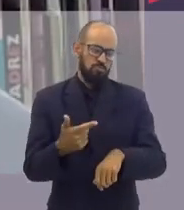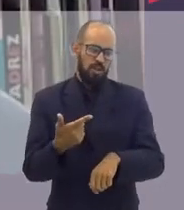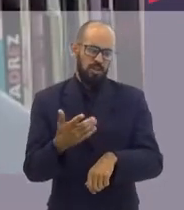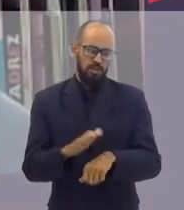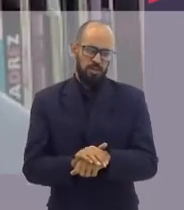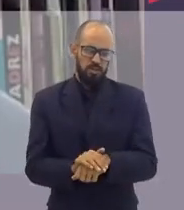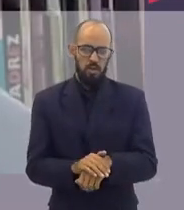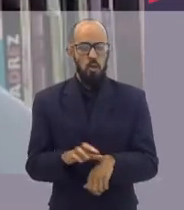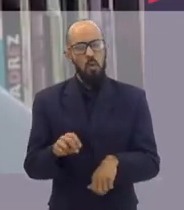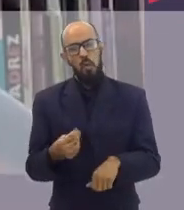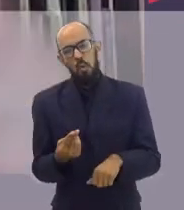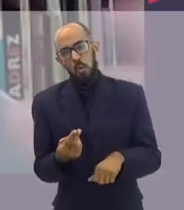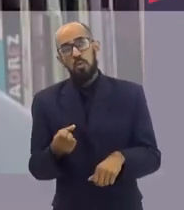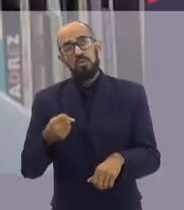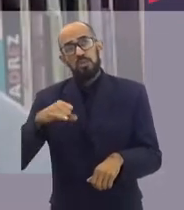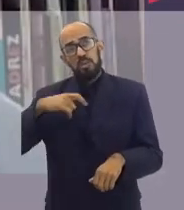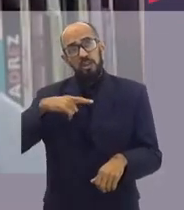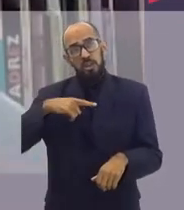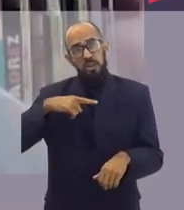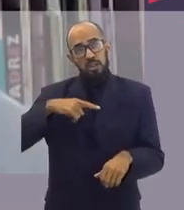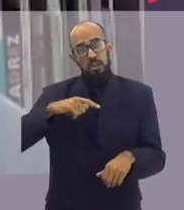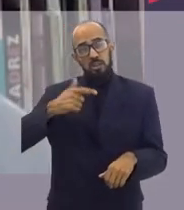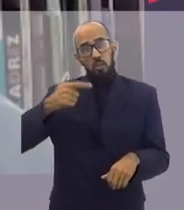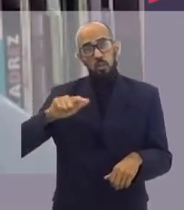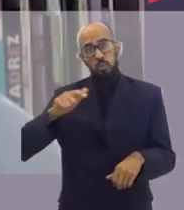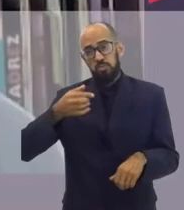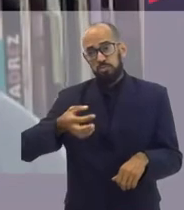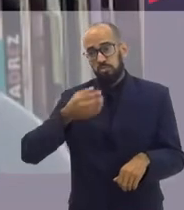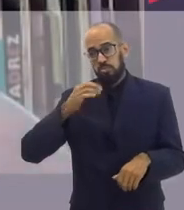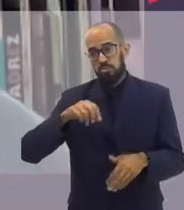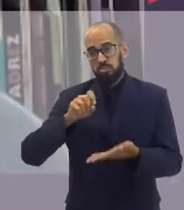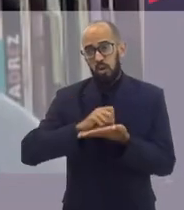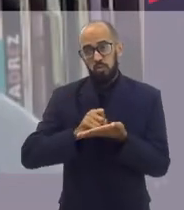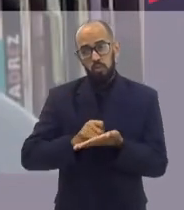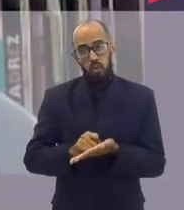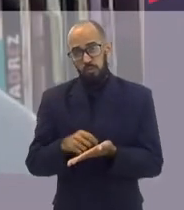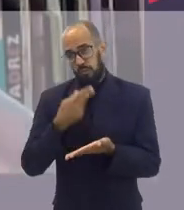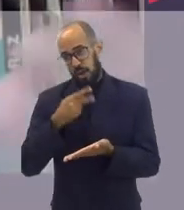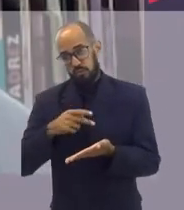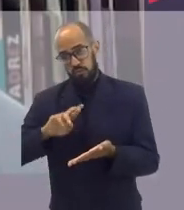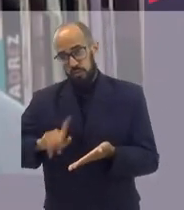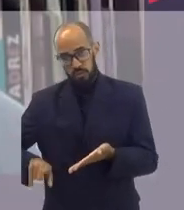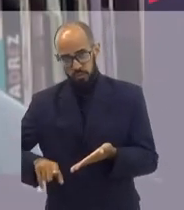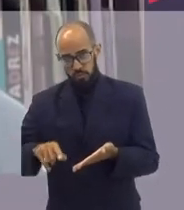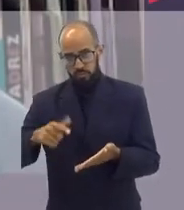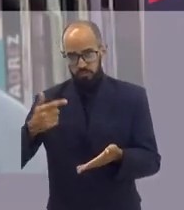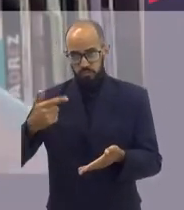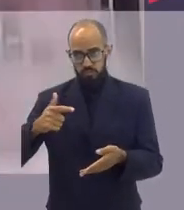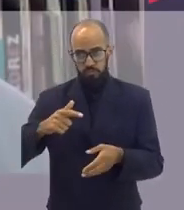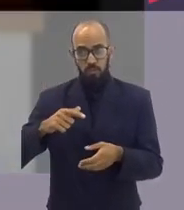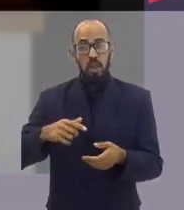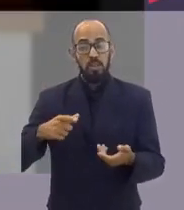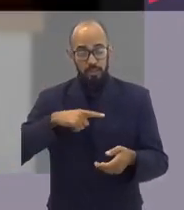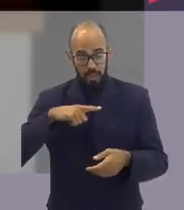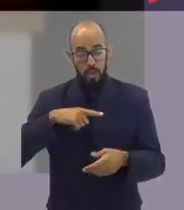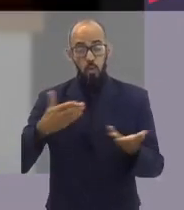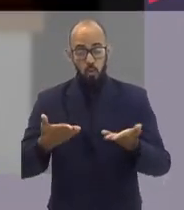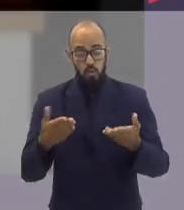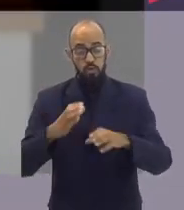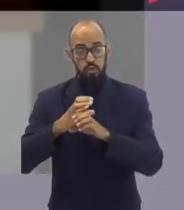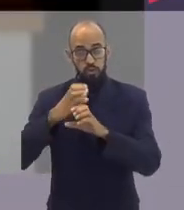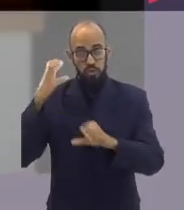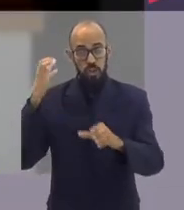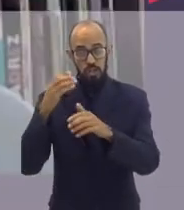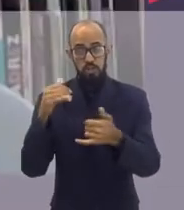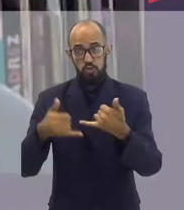existem são vistas, cada autor fala uma coisa. Então a ideia é estudar, né? Existe hoje uma coisa que se chama engenharia de jogos, né?